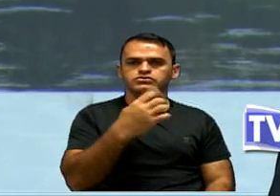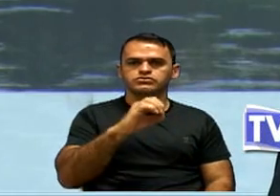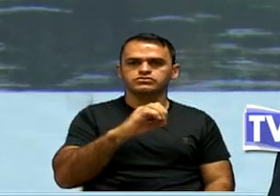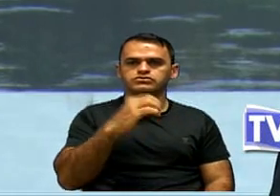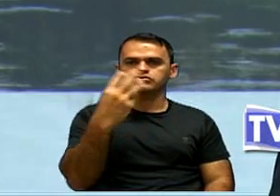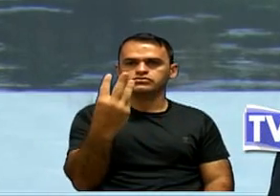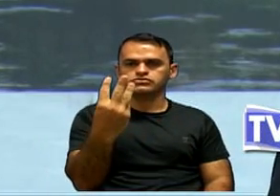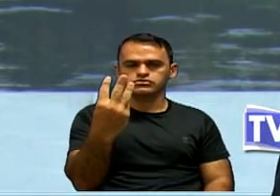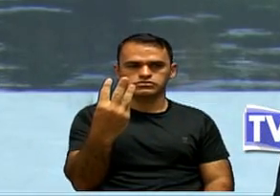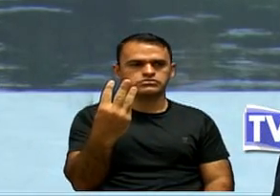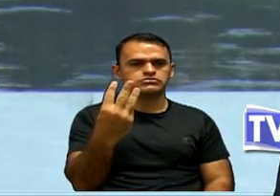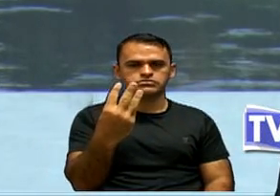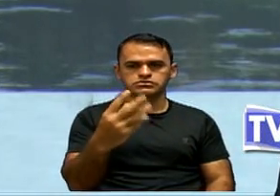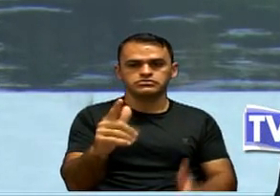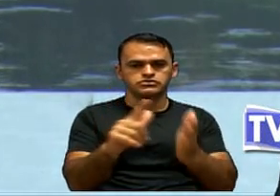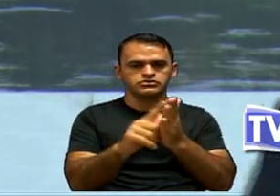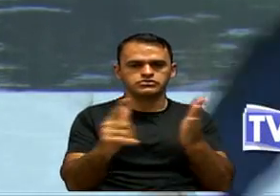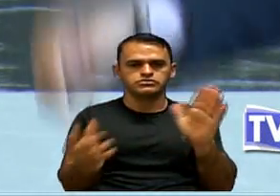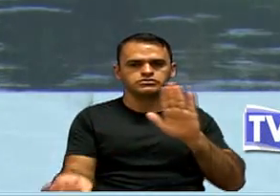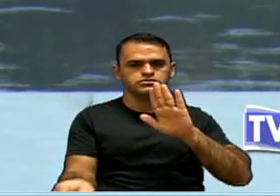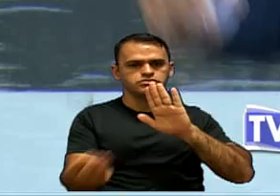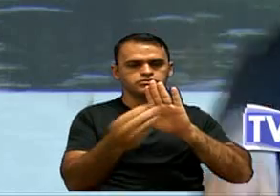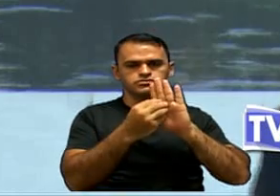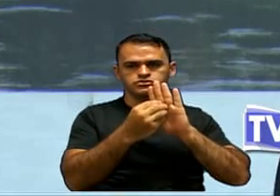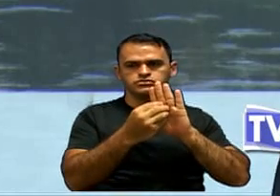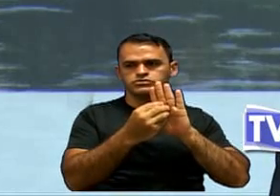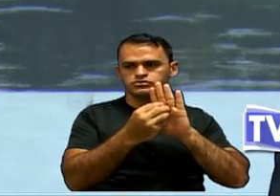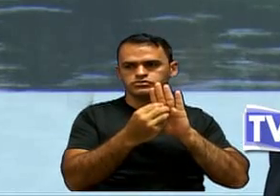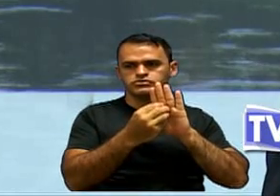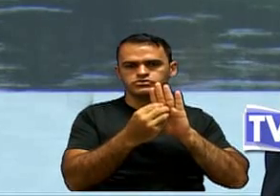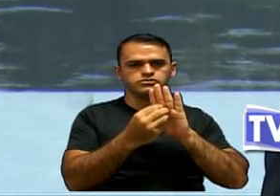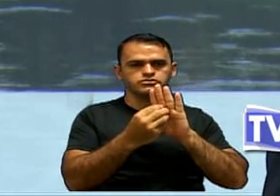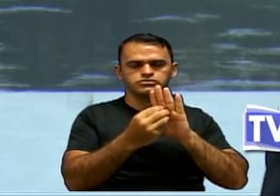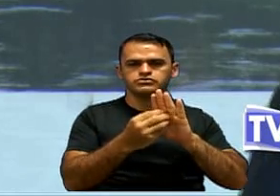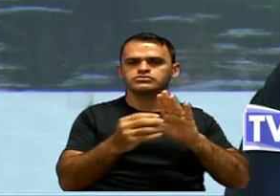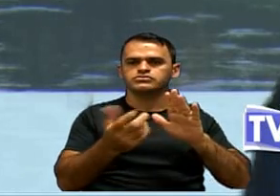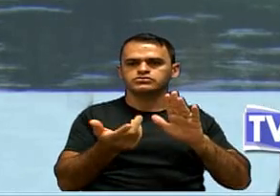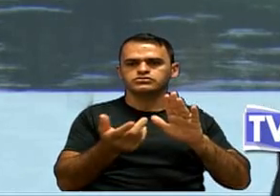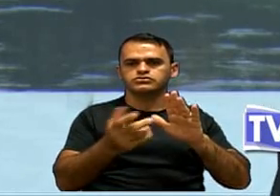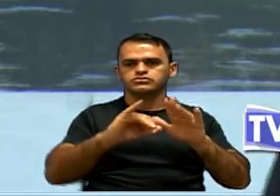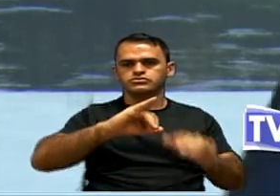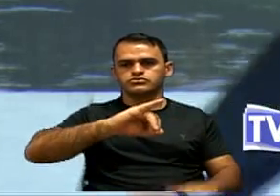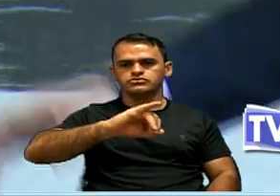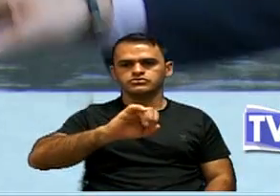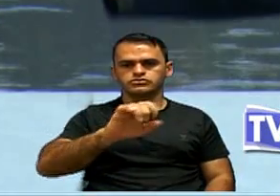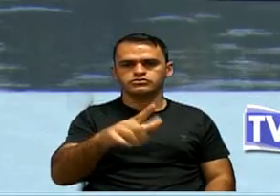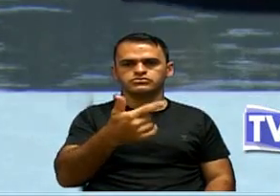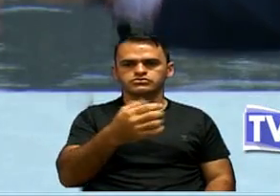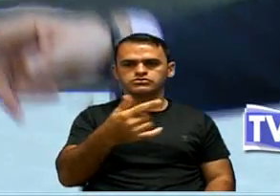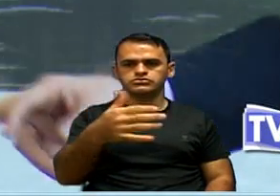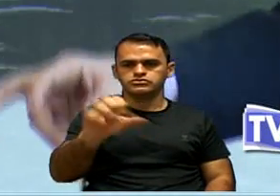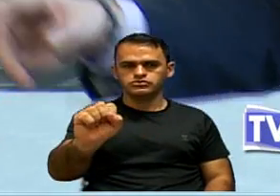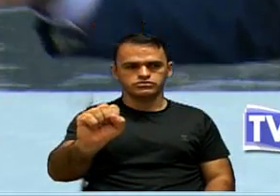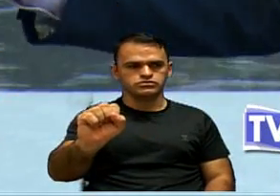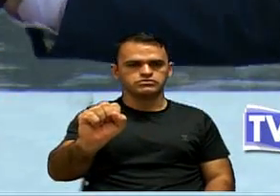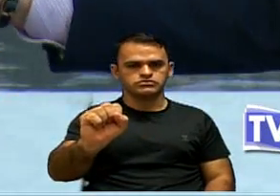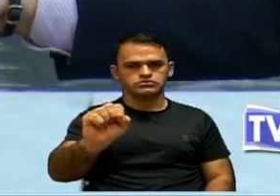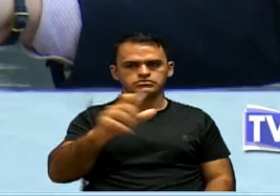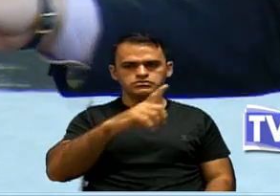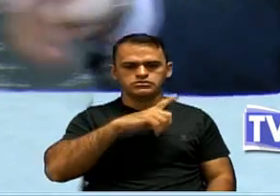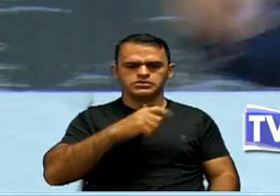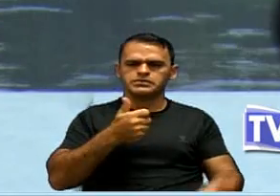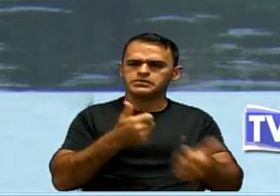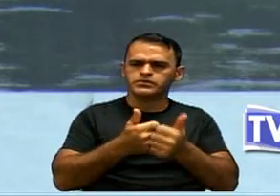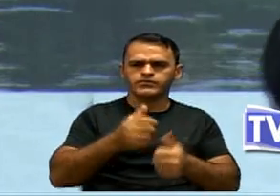Sorocaba, essa matéria já é de 10/7/2018. CI 103, no Sorocaba Parque, onde, perto da